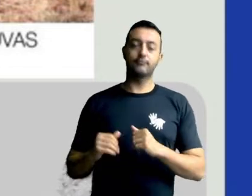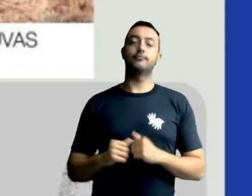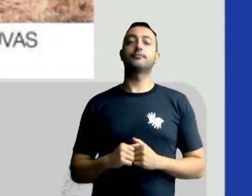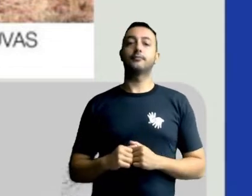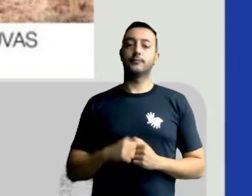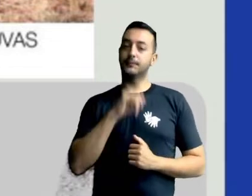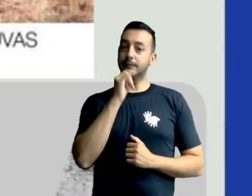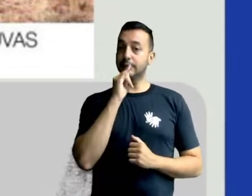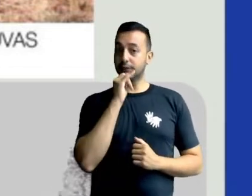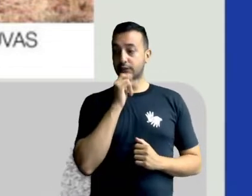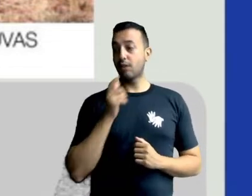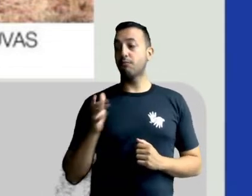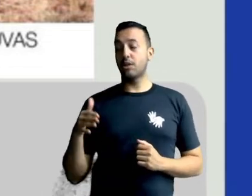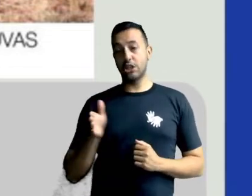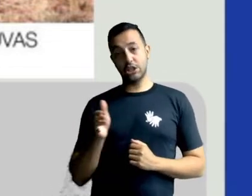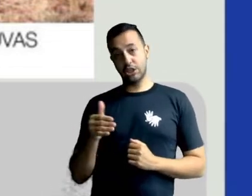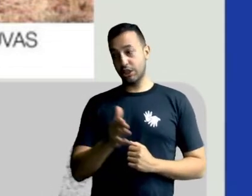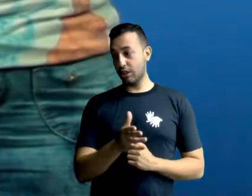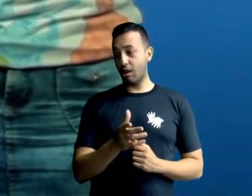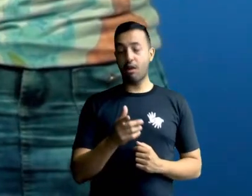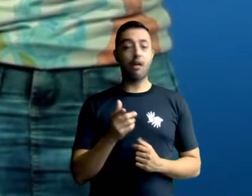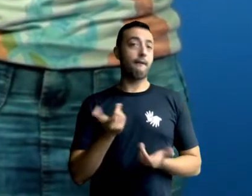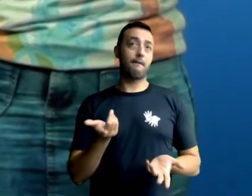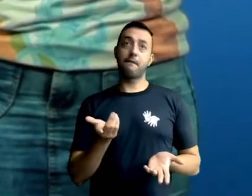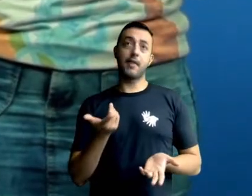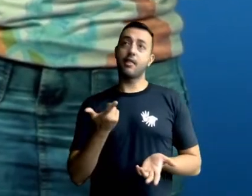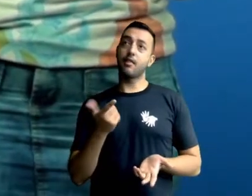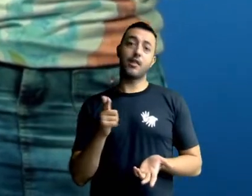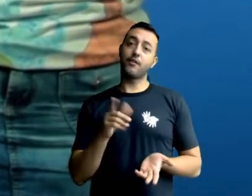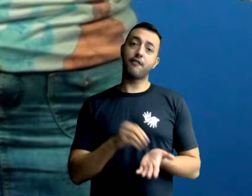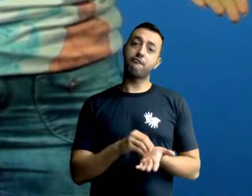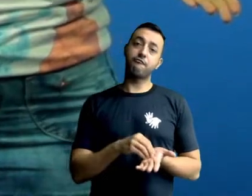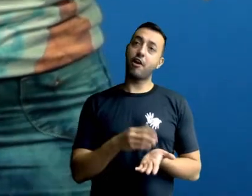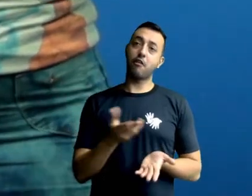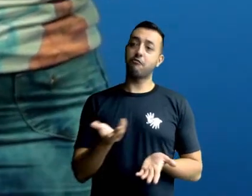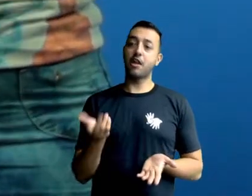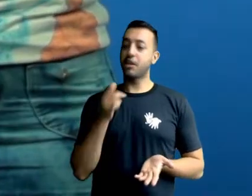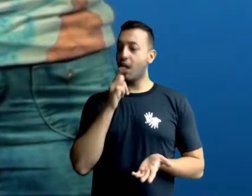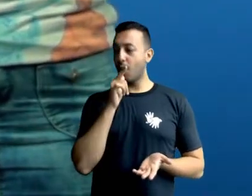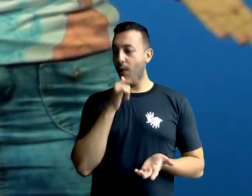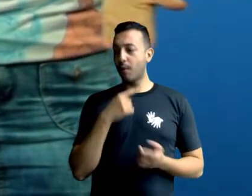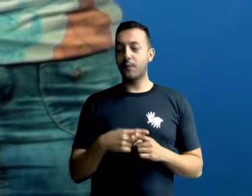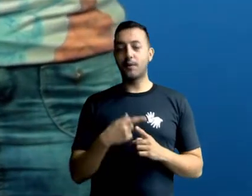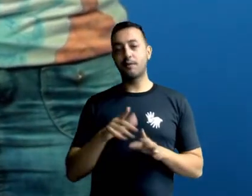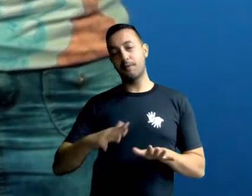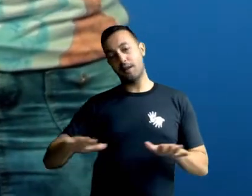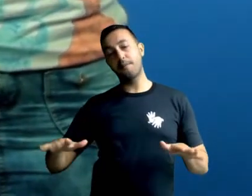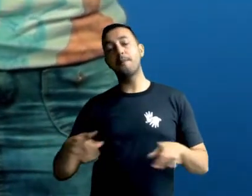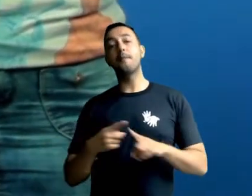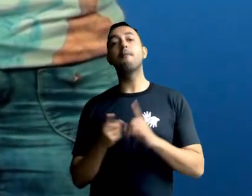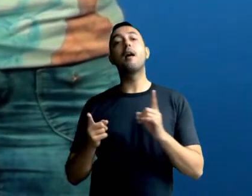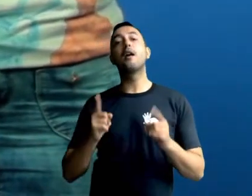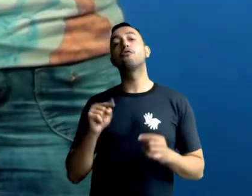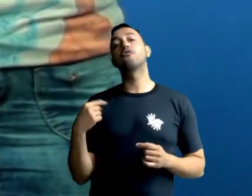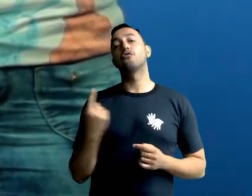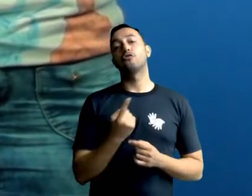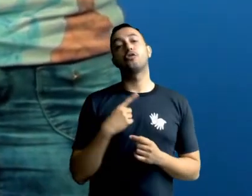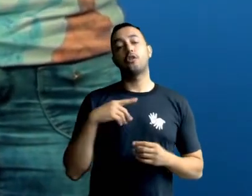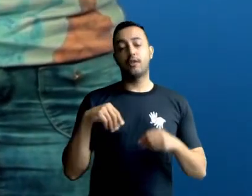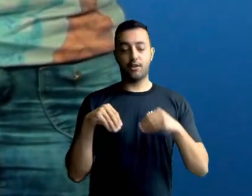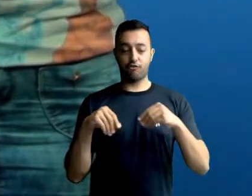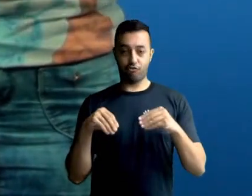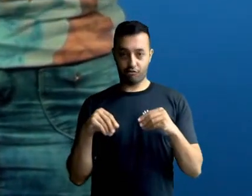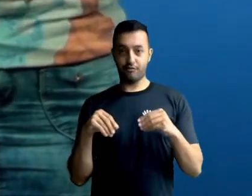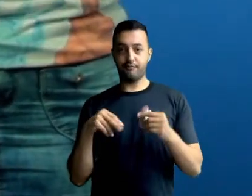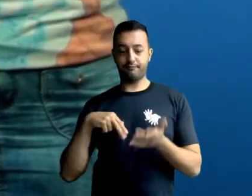Ou seja, por exemplo, o peixinho, gente, ele não sente falta de água, né? Porque ele está ali no rio, no mar. Mas, por exemplo, a gente que